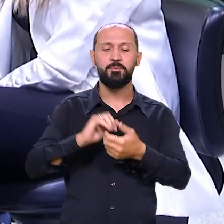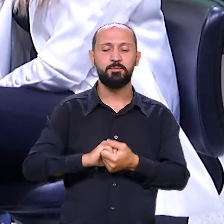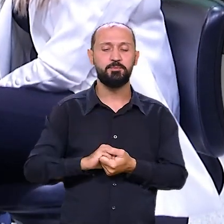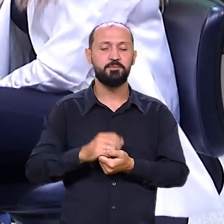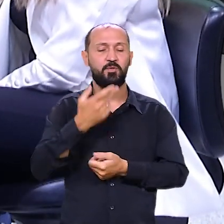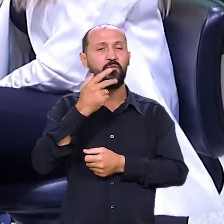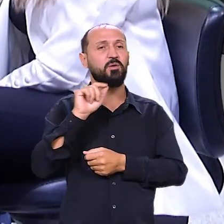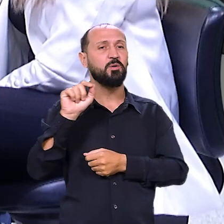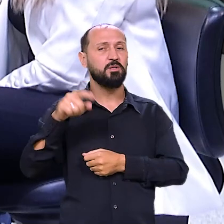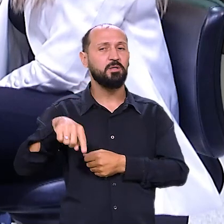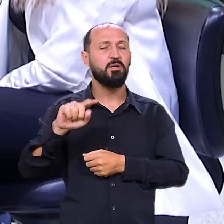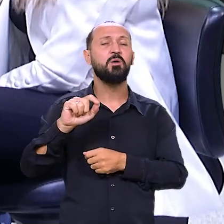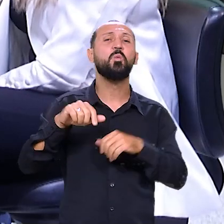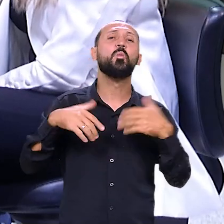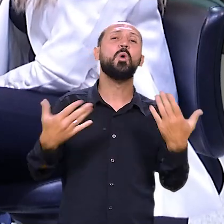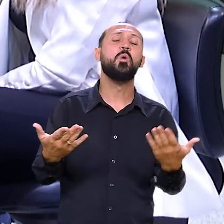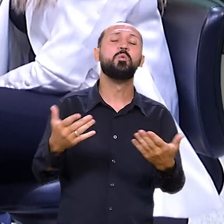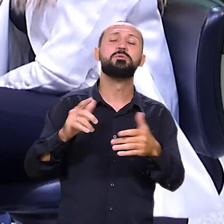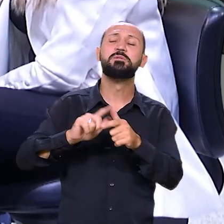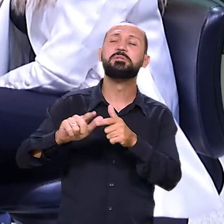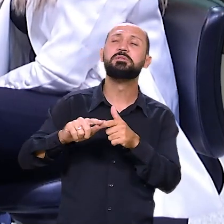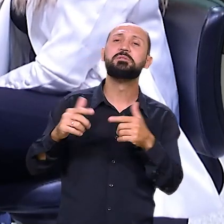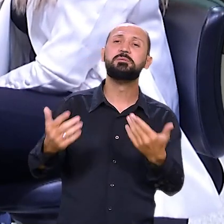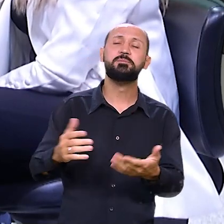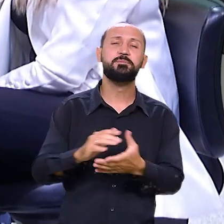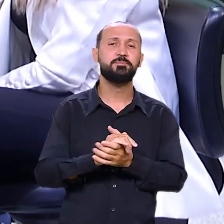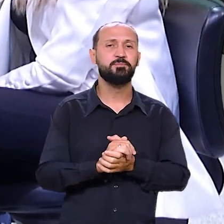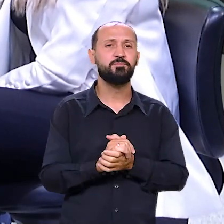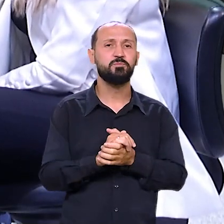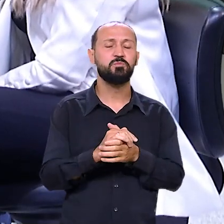senhor mencionou aqui seriam quais, deputado?